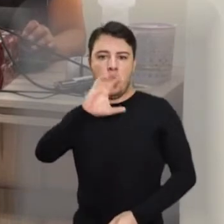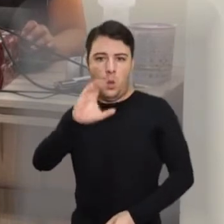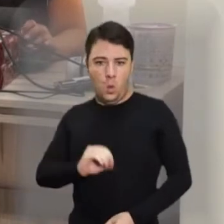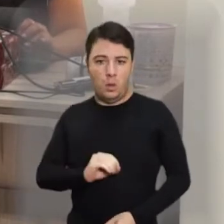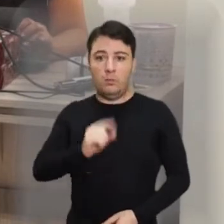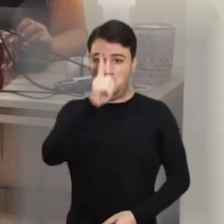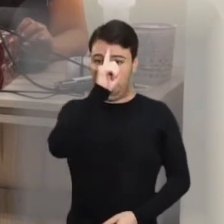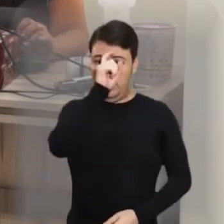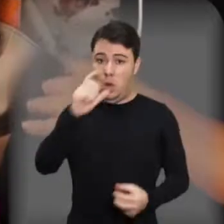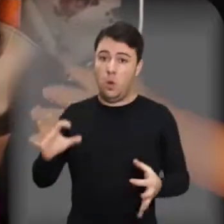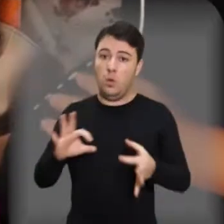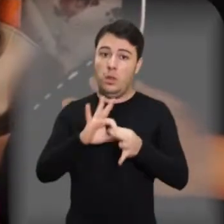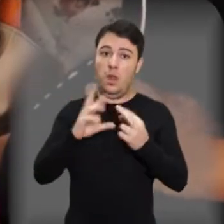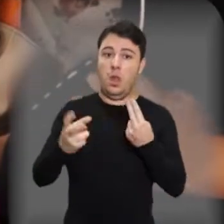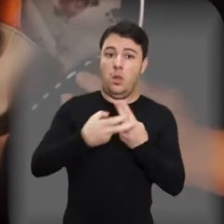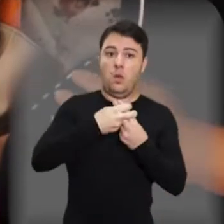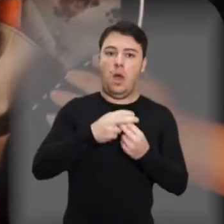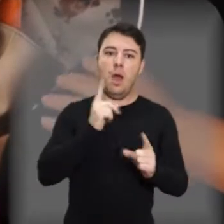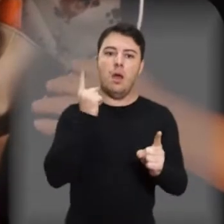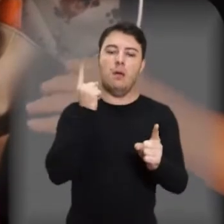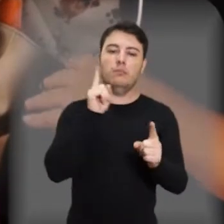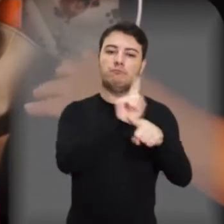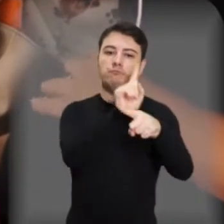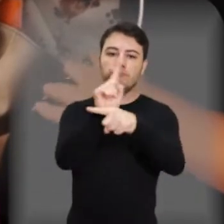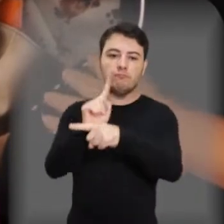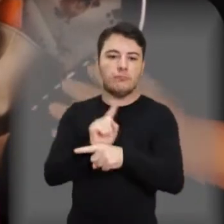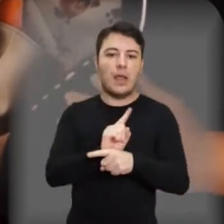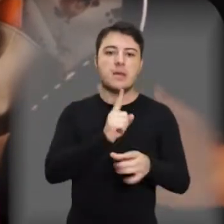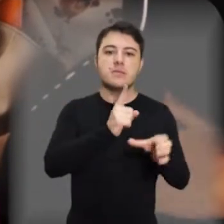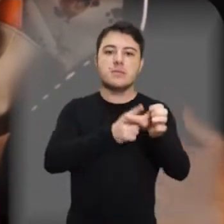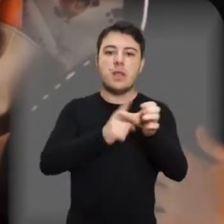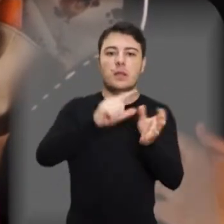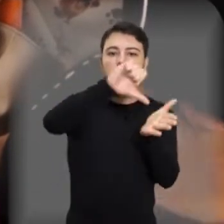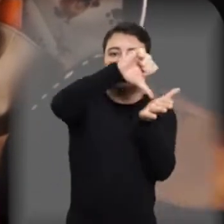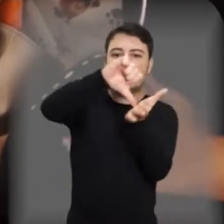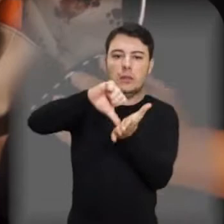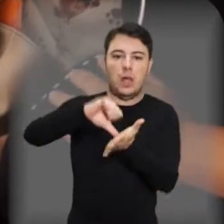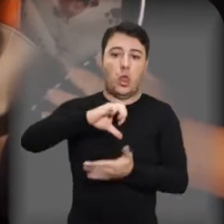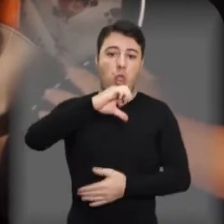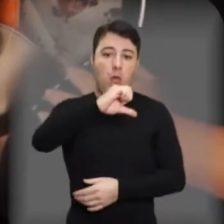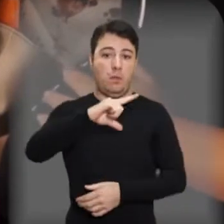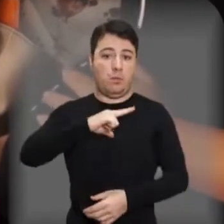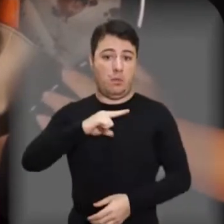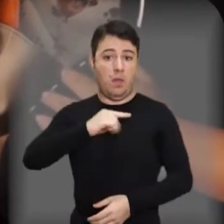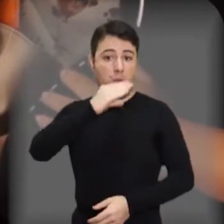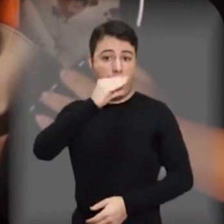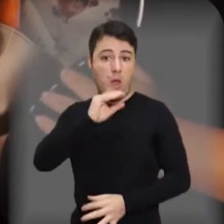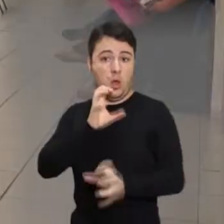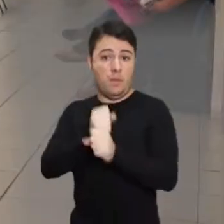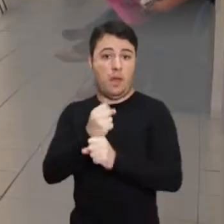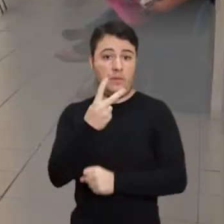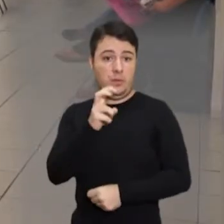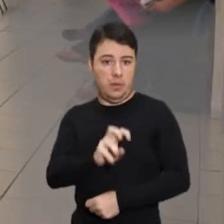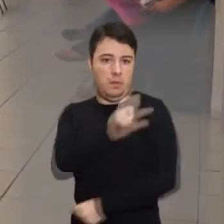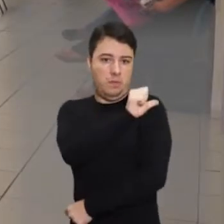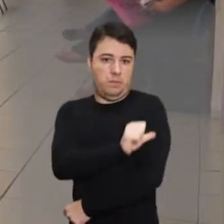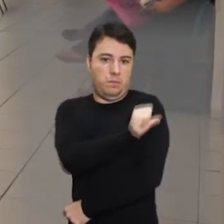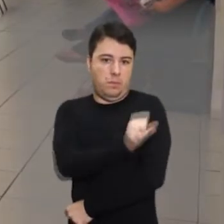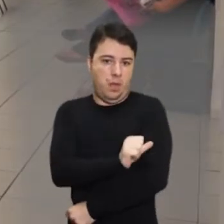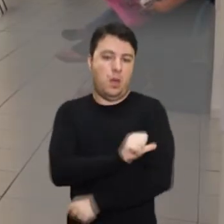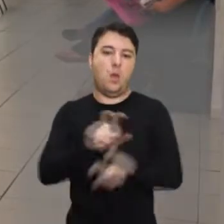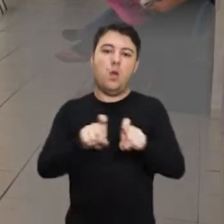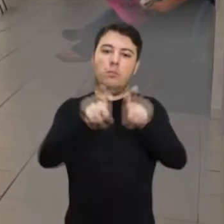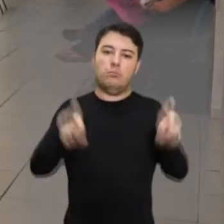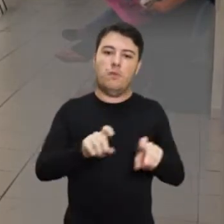SUS 9 municípios e conta com aproximadamente 25 enfermeiras obstetras e obstetrizes. São elas